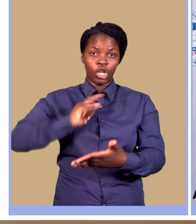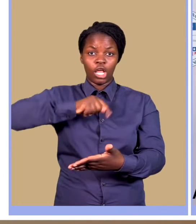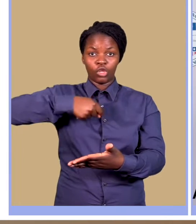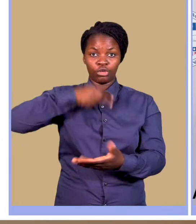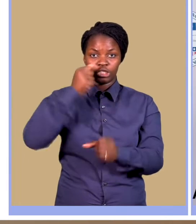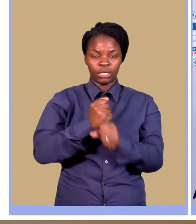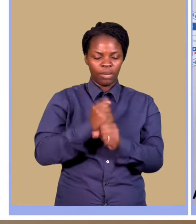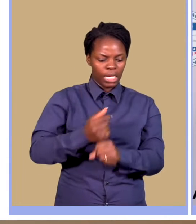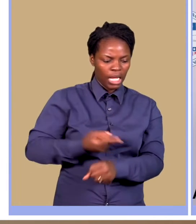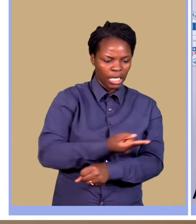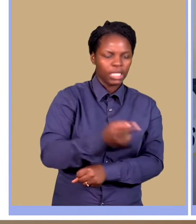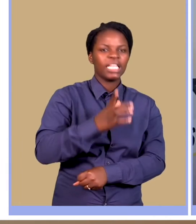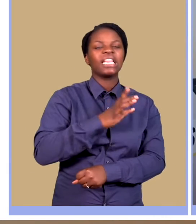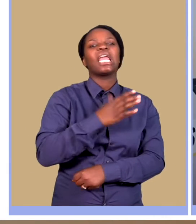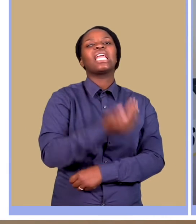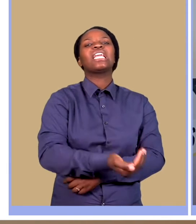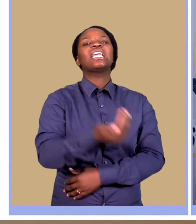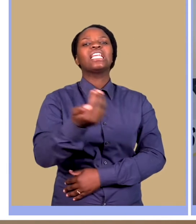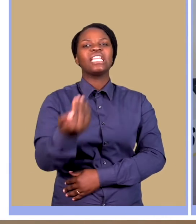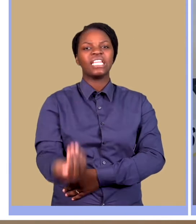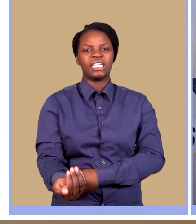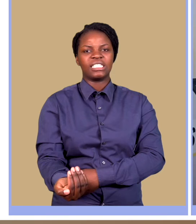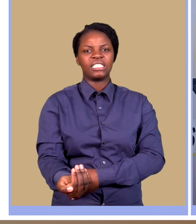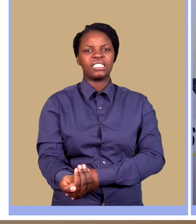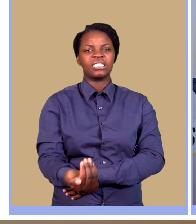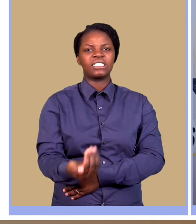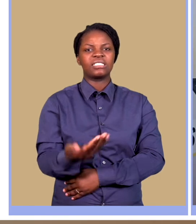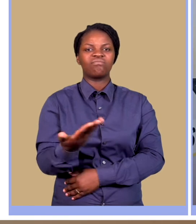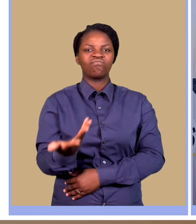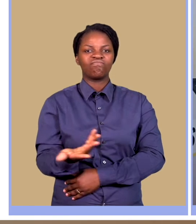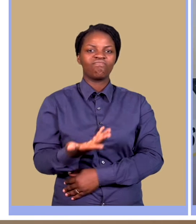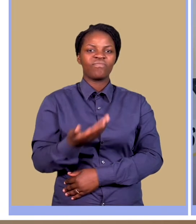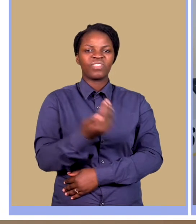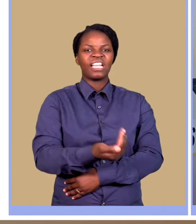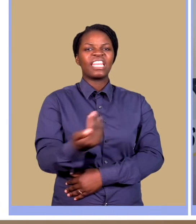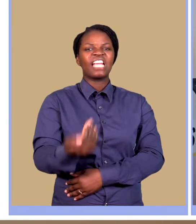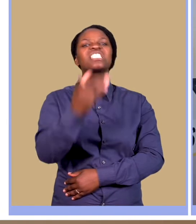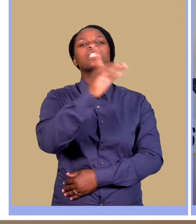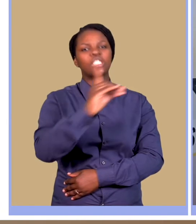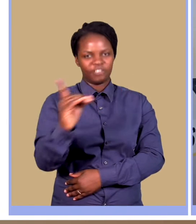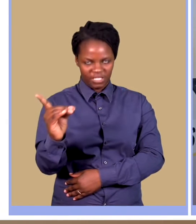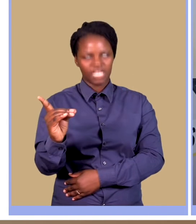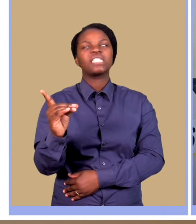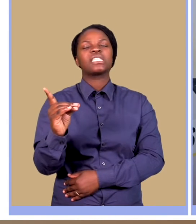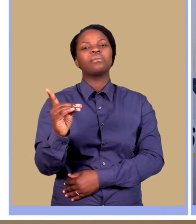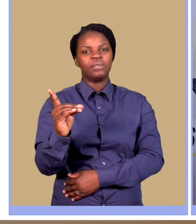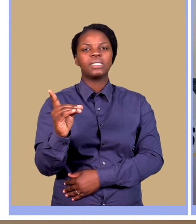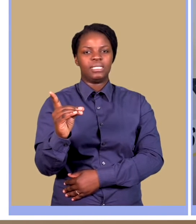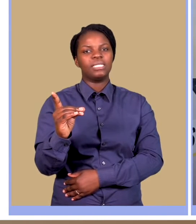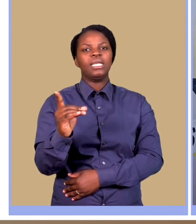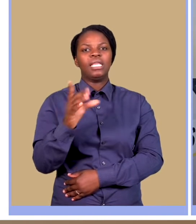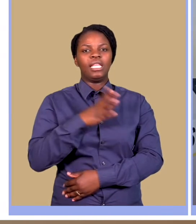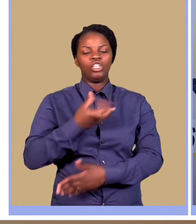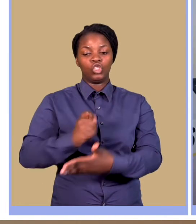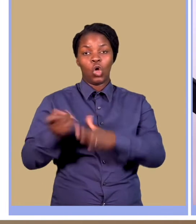digamos... Não tem lá crianças com deficiência? Exatamente, são principalmente as escolas primárias, porque é onde nós trabalhamos às vezes com